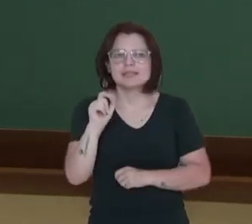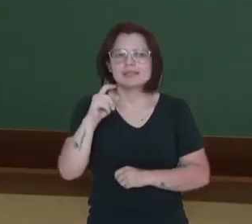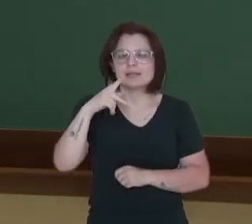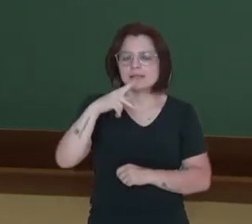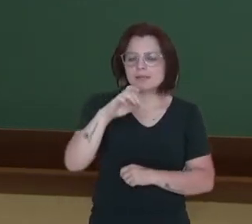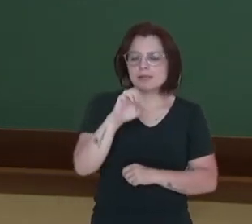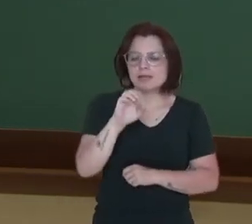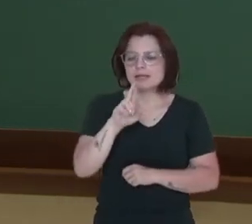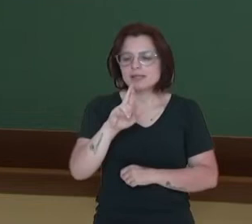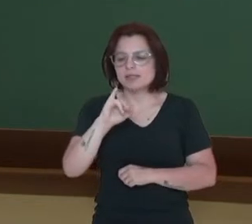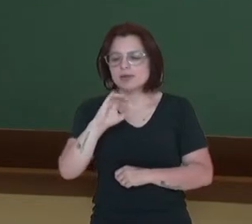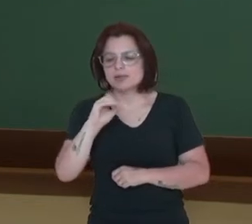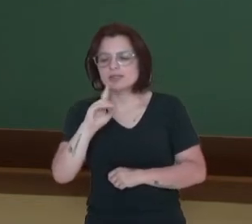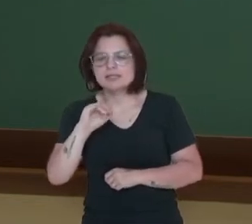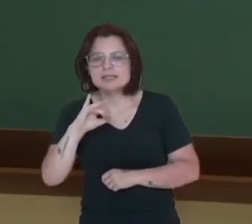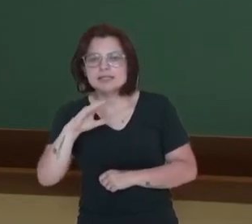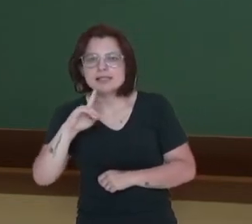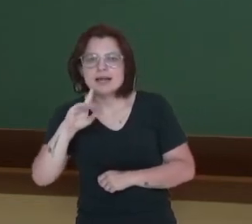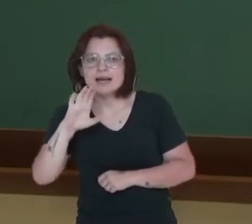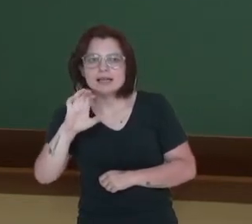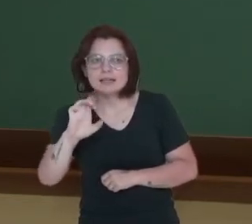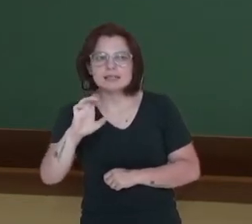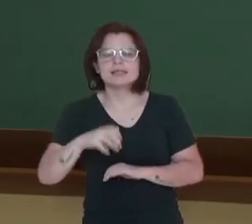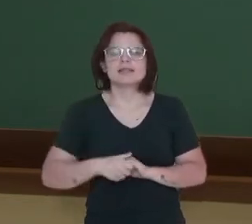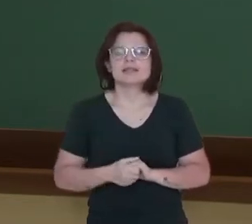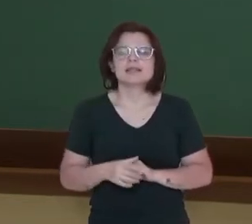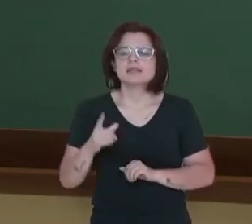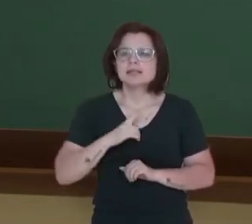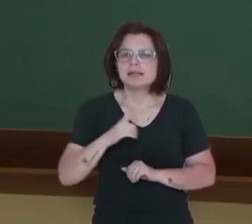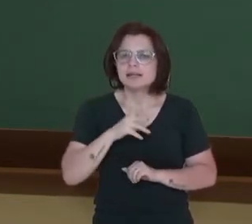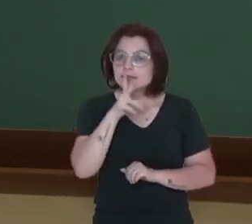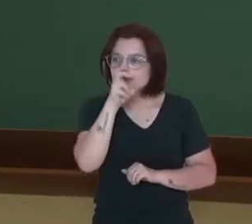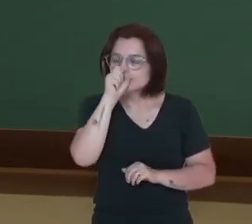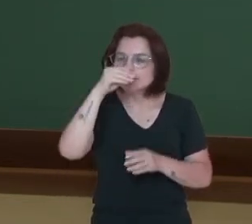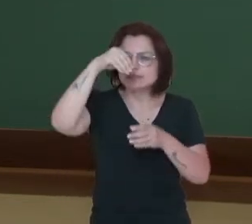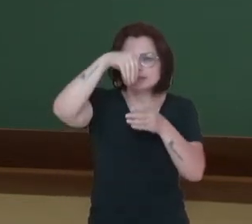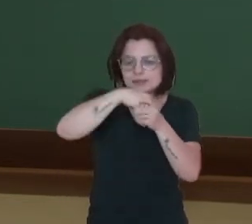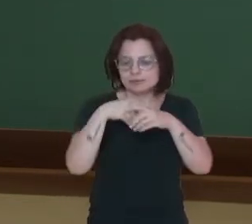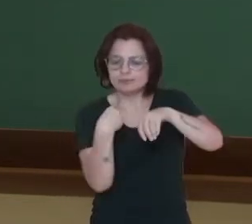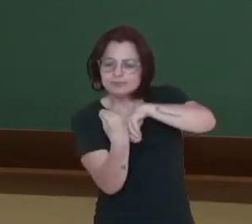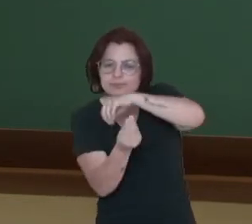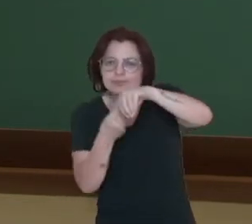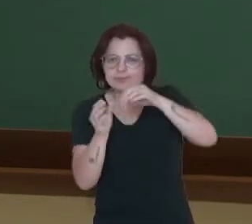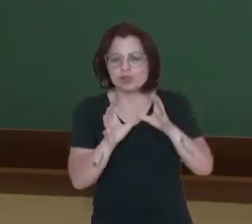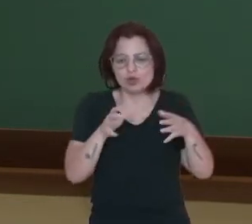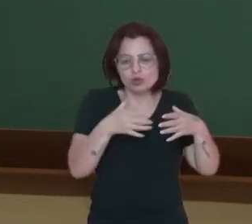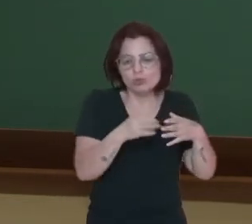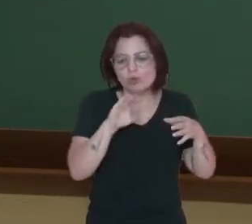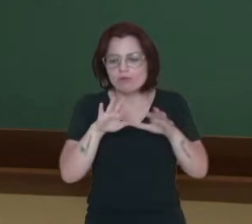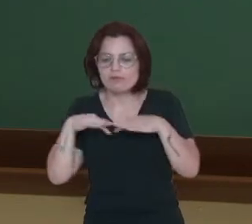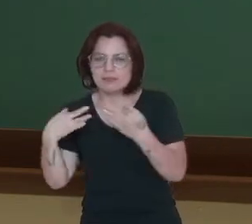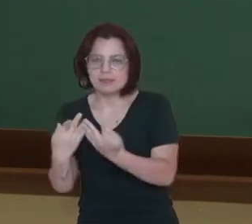uma tendência das valências dos elementos que pertenciam aí ao mesmo grupo ou família.